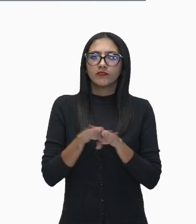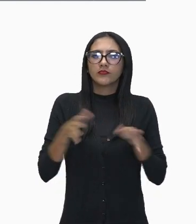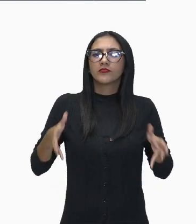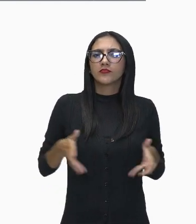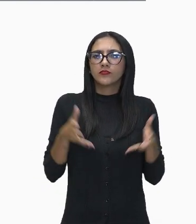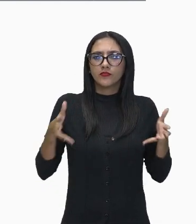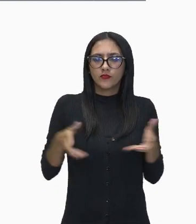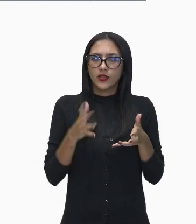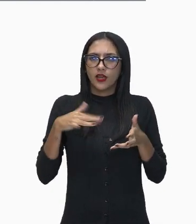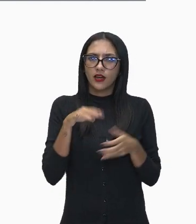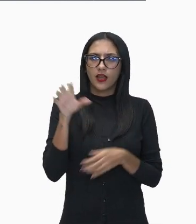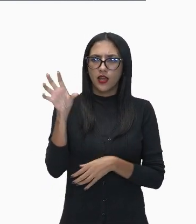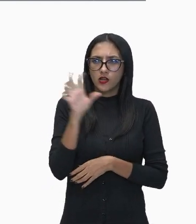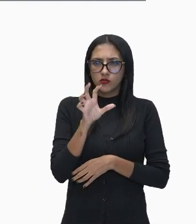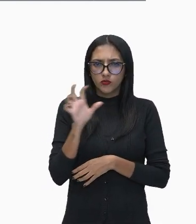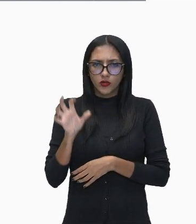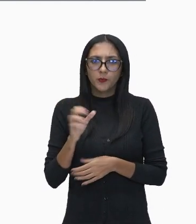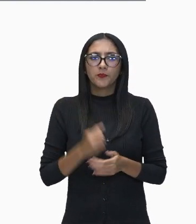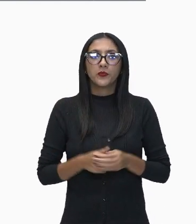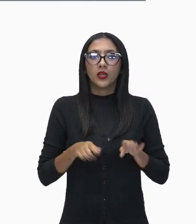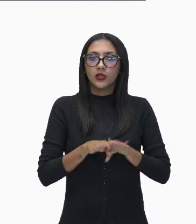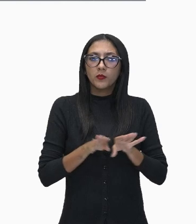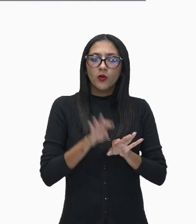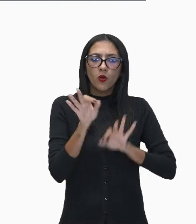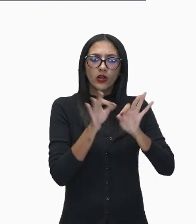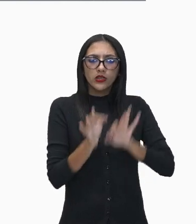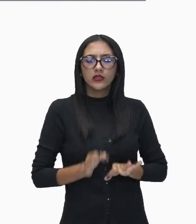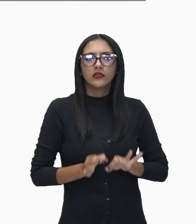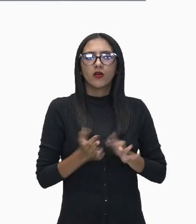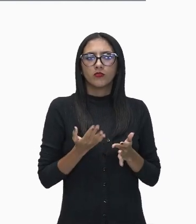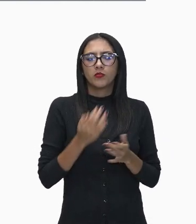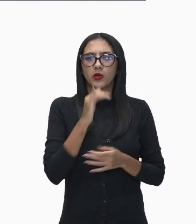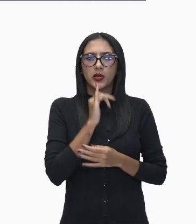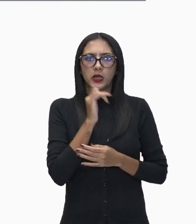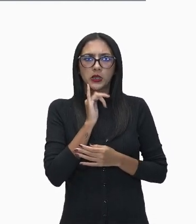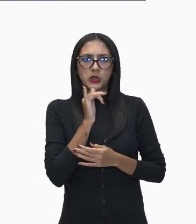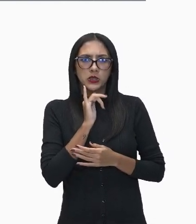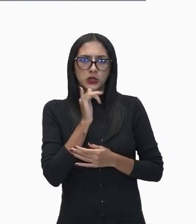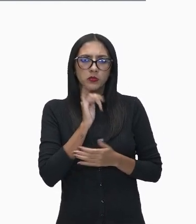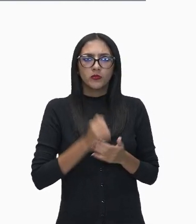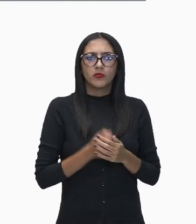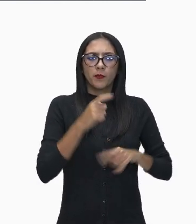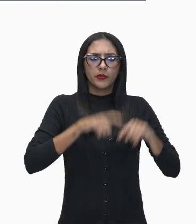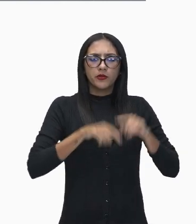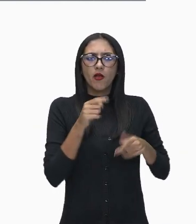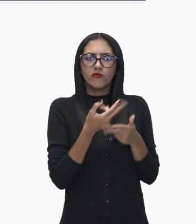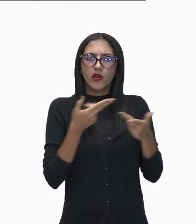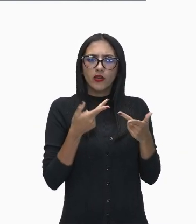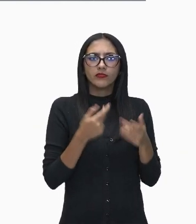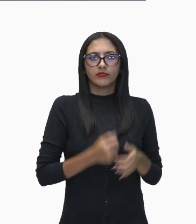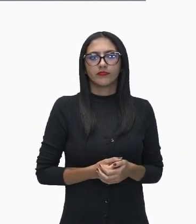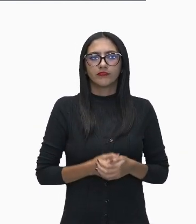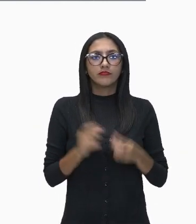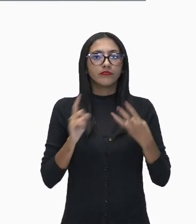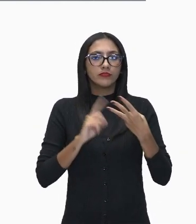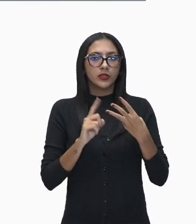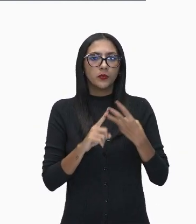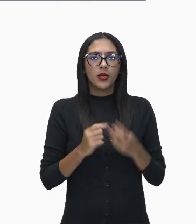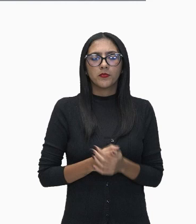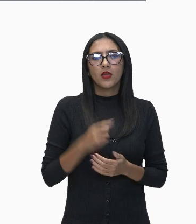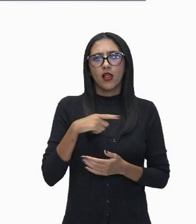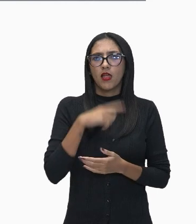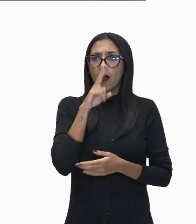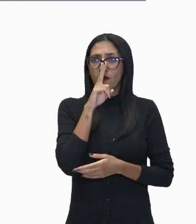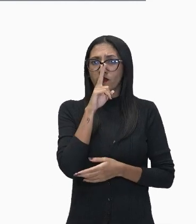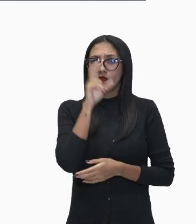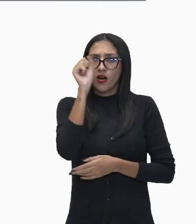desenvolvimento regional, a distribuição dos recursos, não é isso? Na região e também o